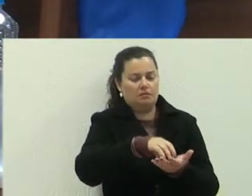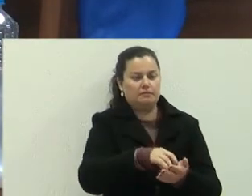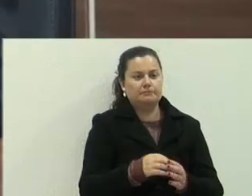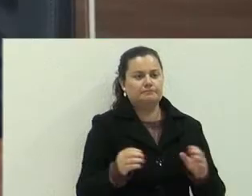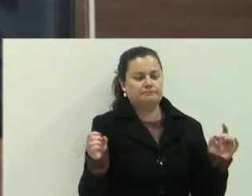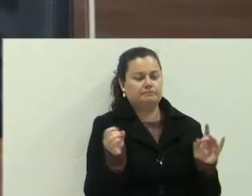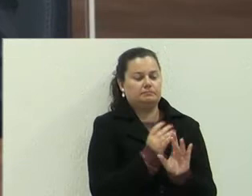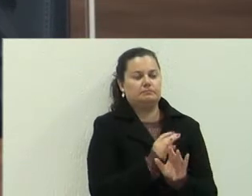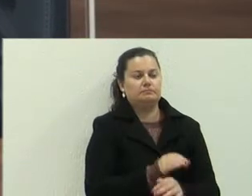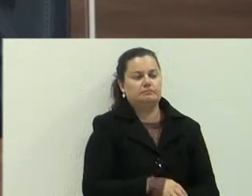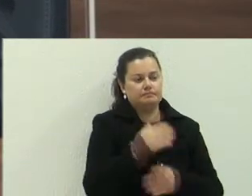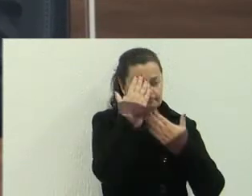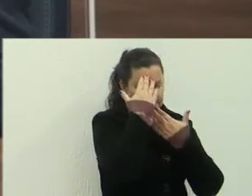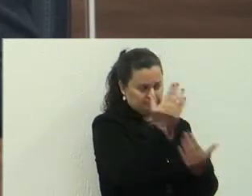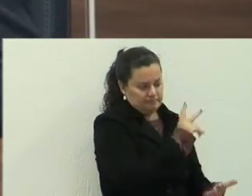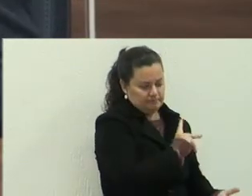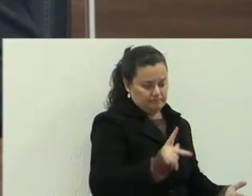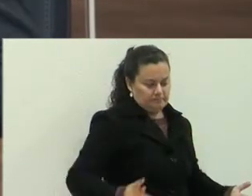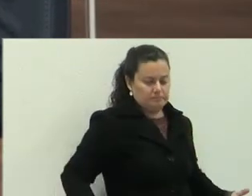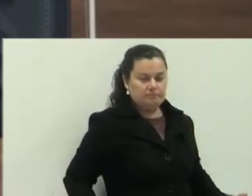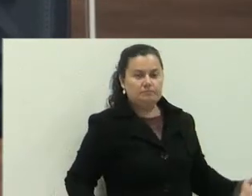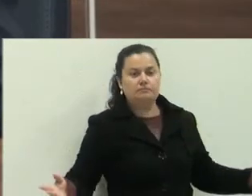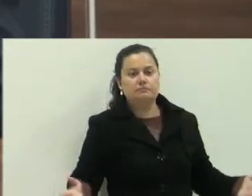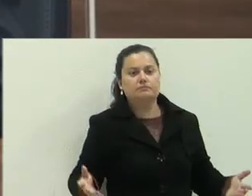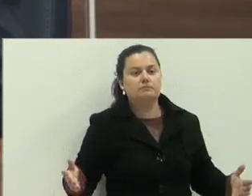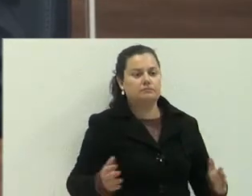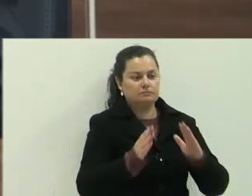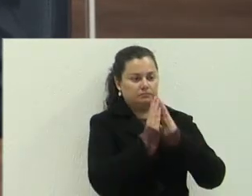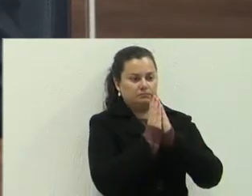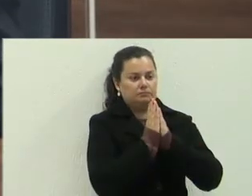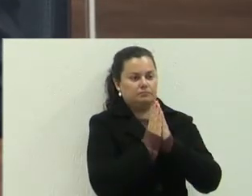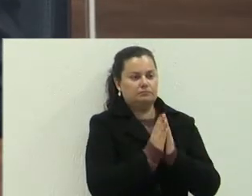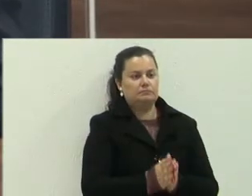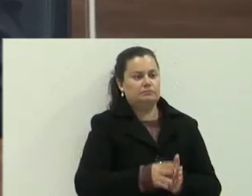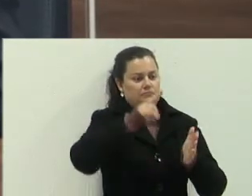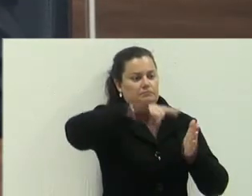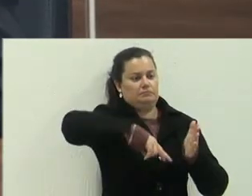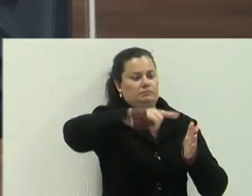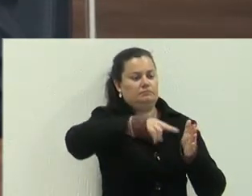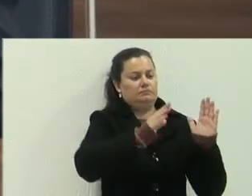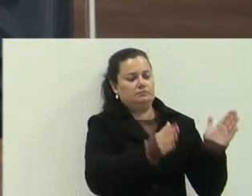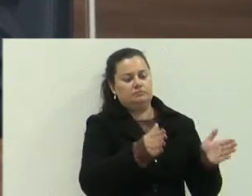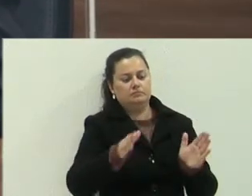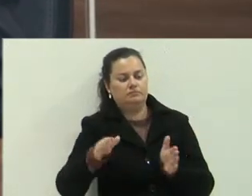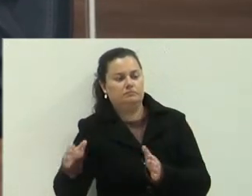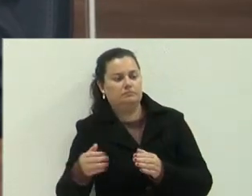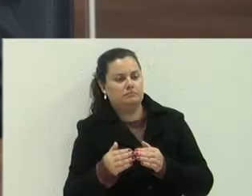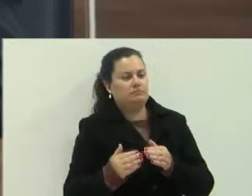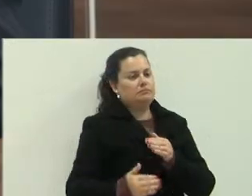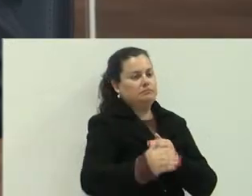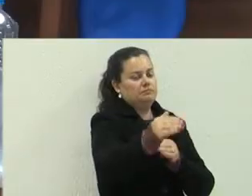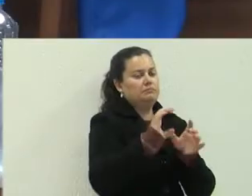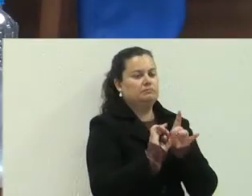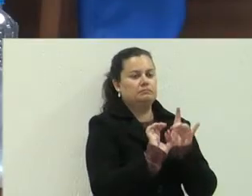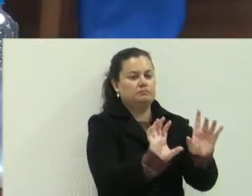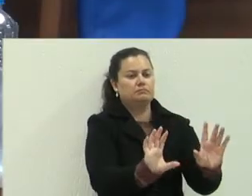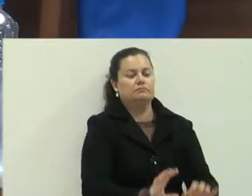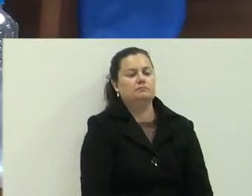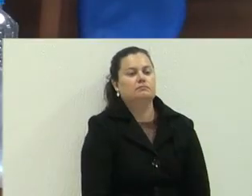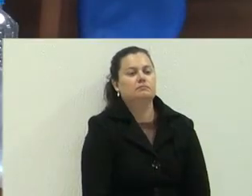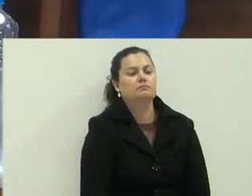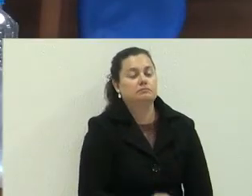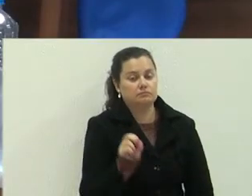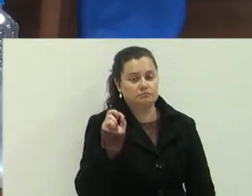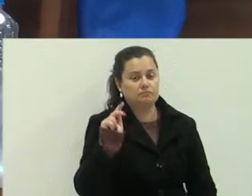Bittencourt. Obrigada, vereador. Neste momento solicito, por favor, a leitura dos projetos que deram entrada nesta casa. Pois